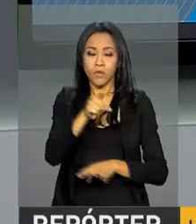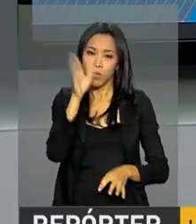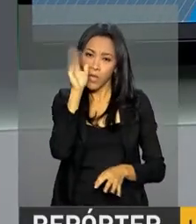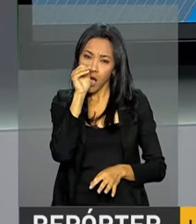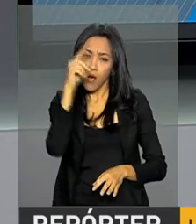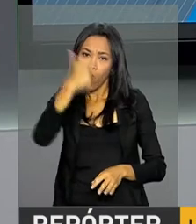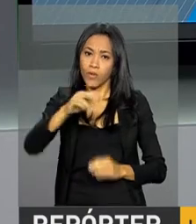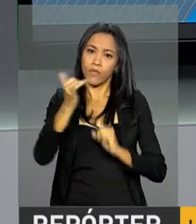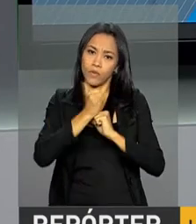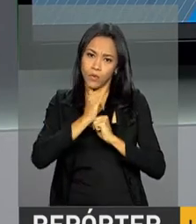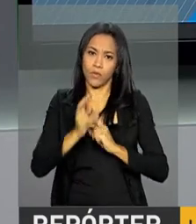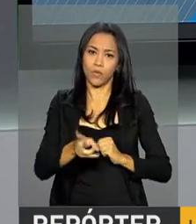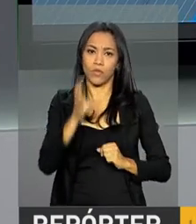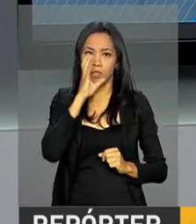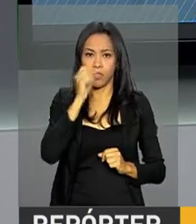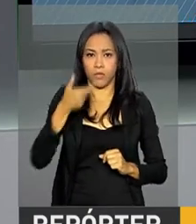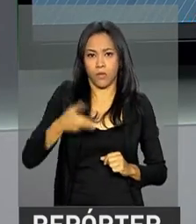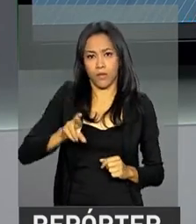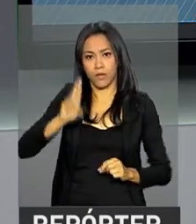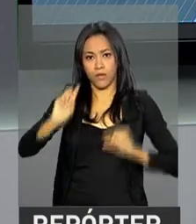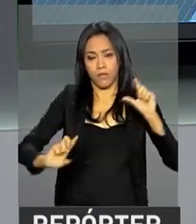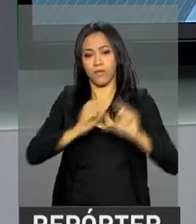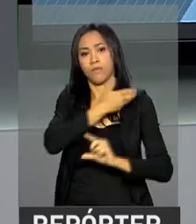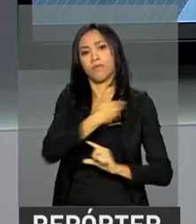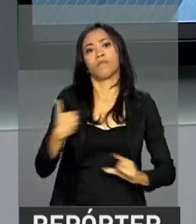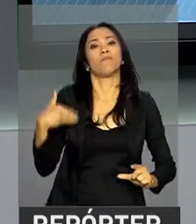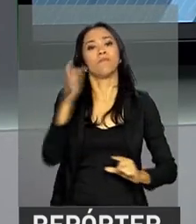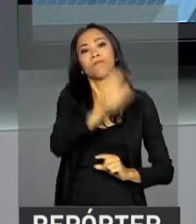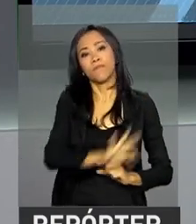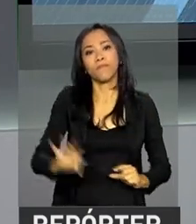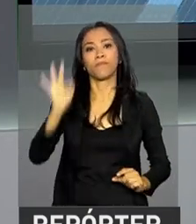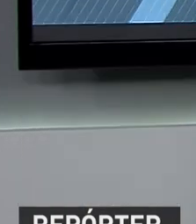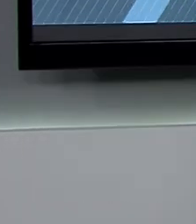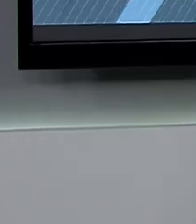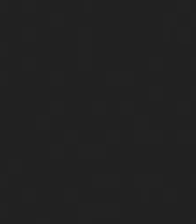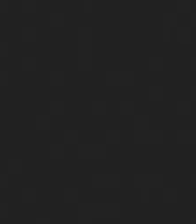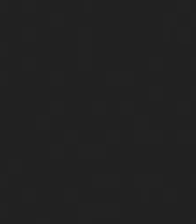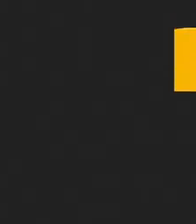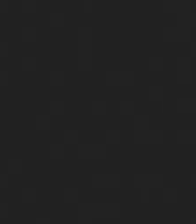youtube continue com a gente na nbr a tv do governo federal